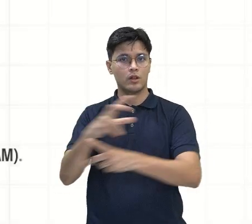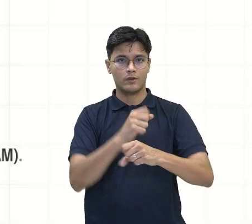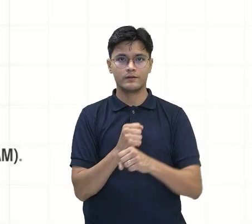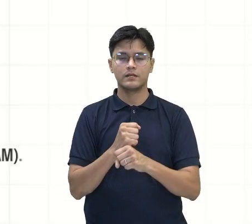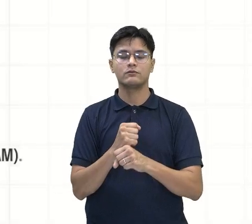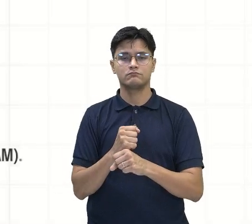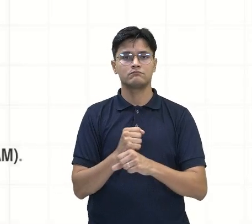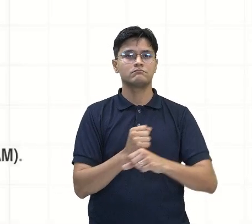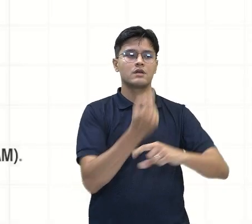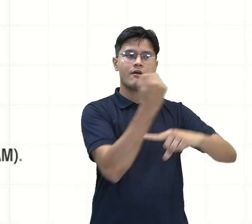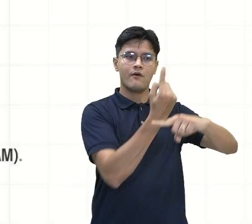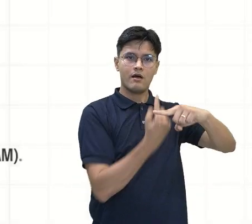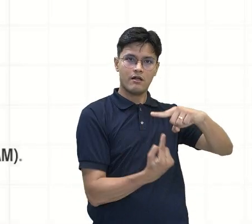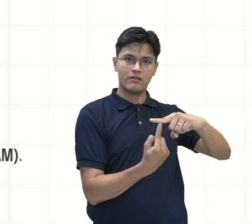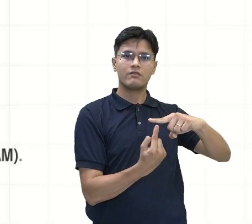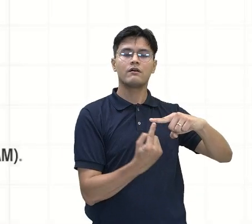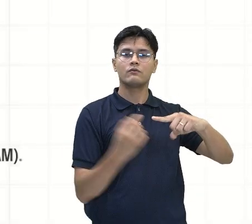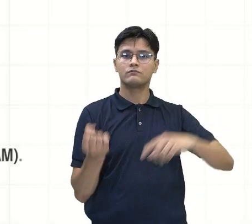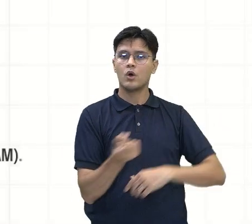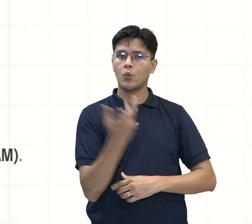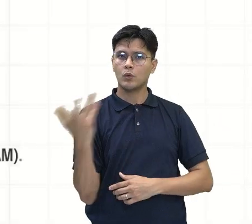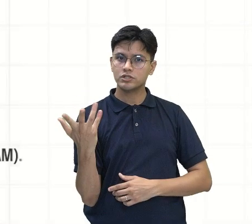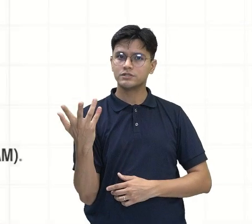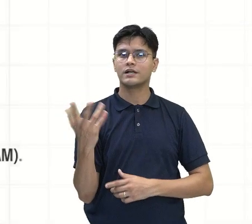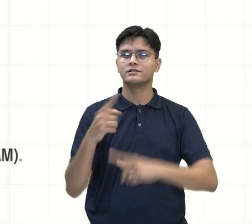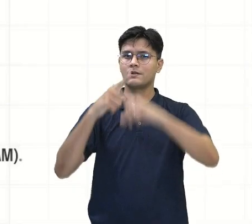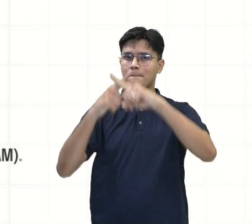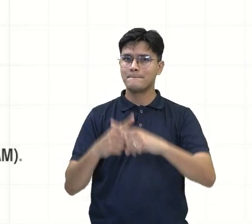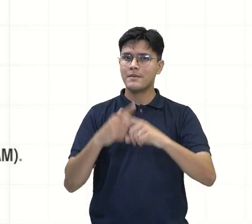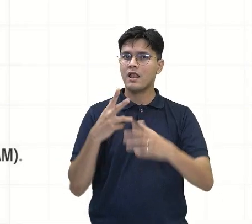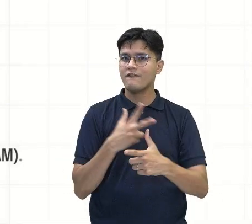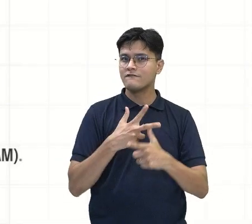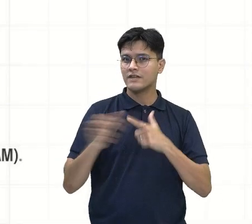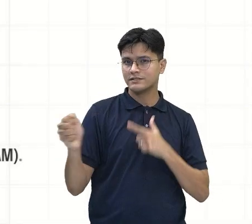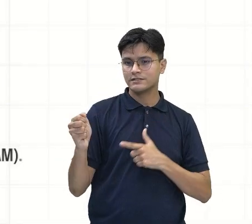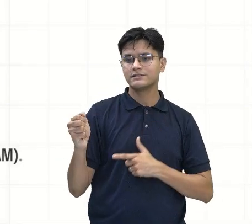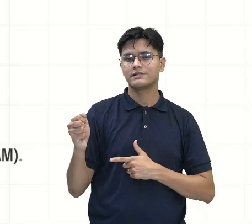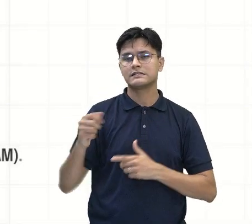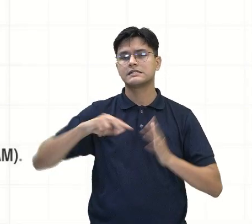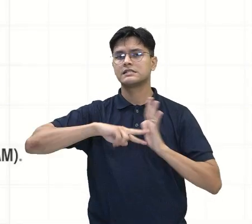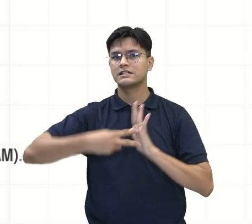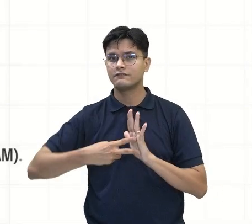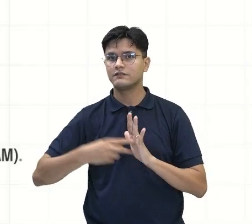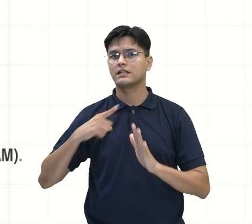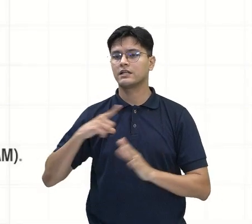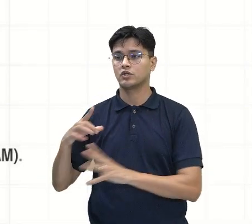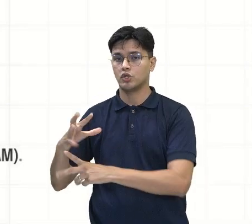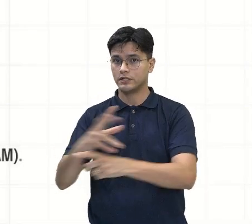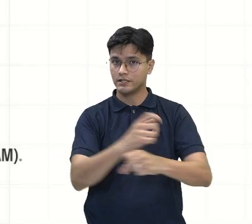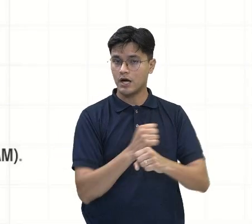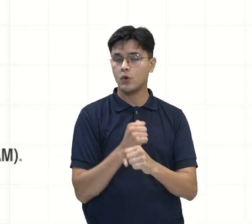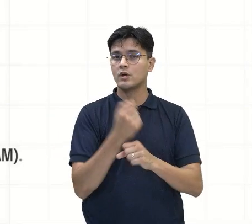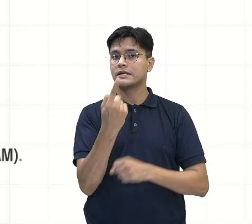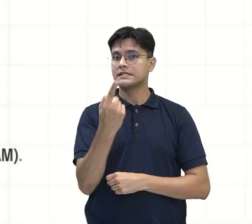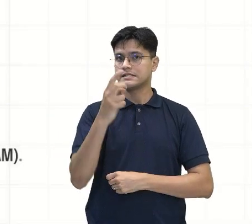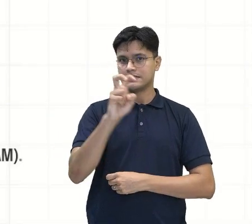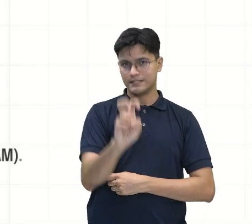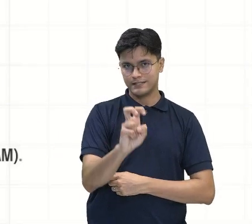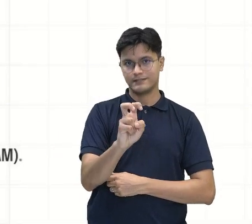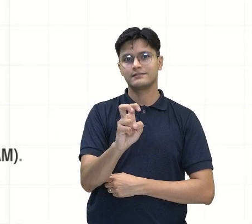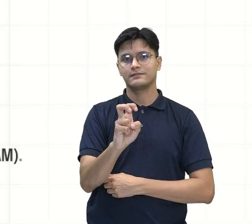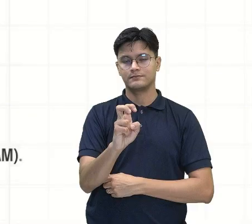entre o número de vitórias, o que significa isso? Significa que das 15 partidas